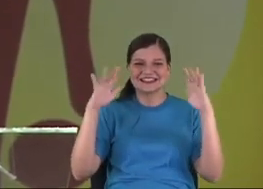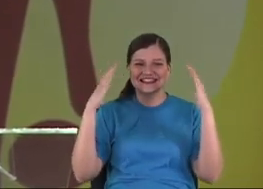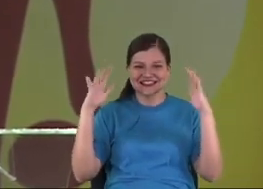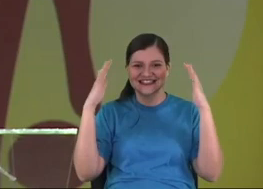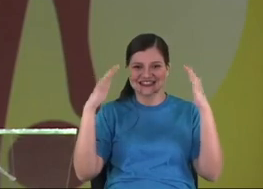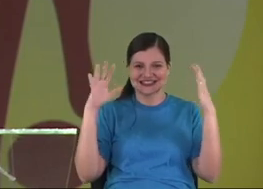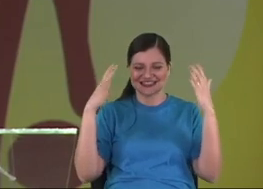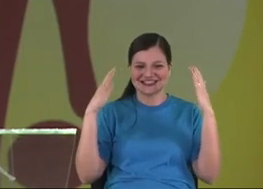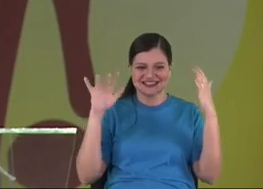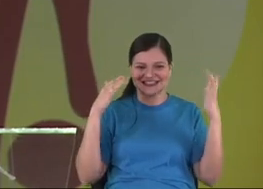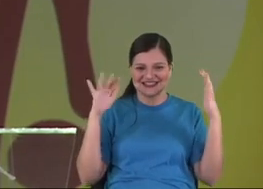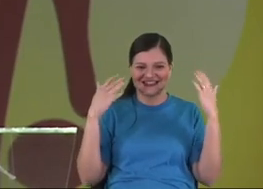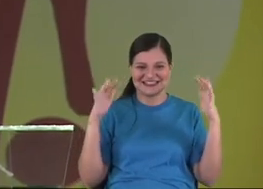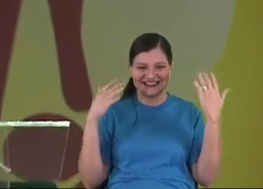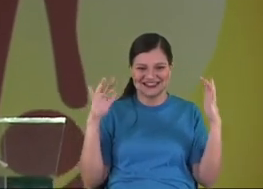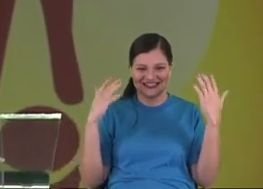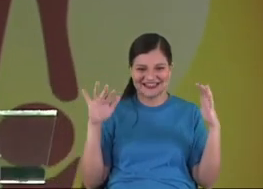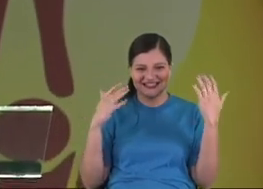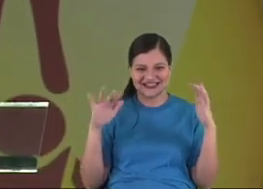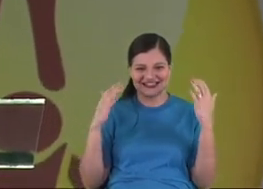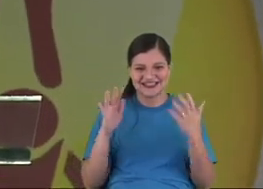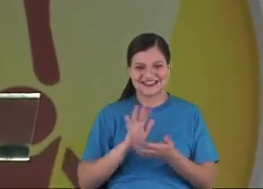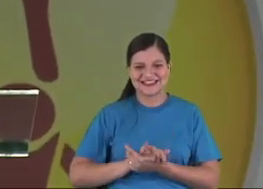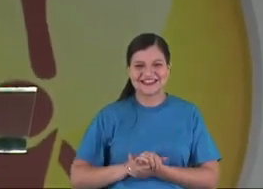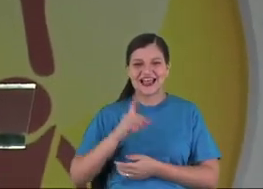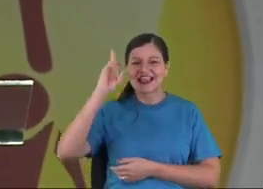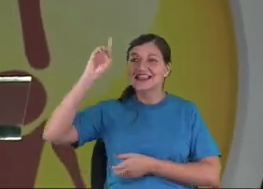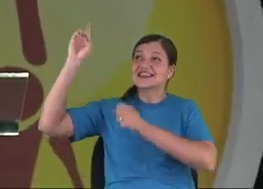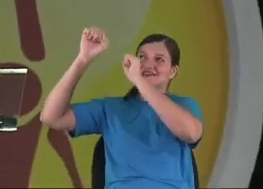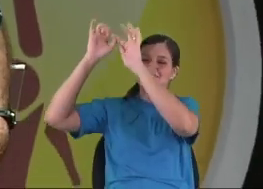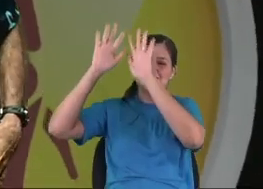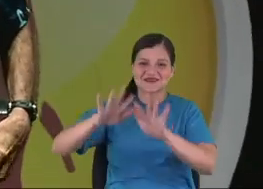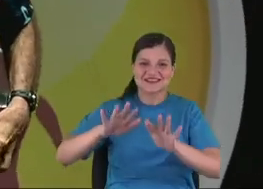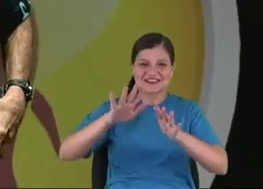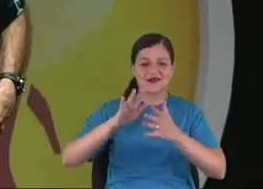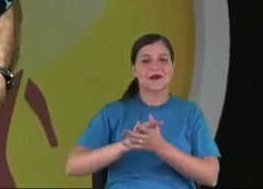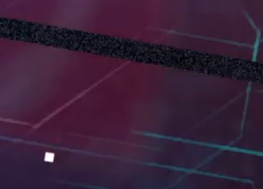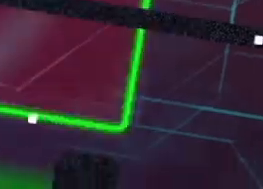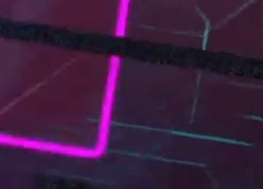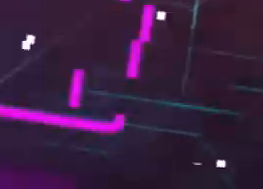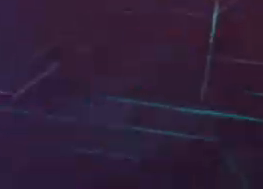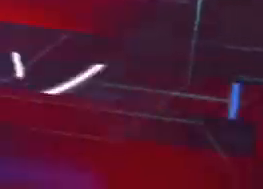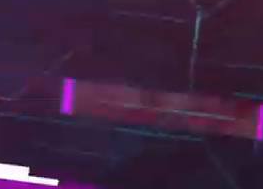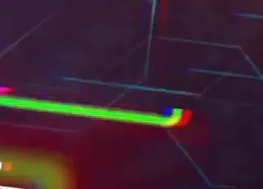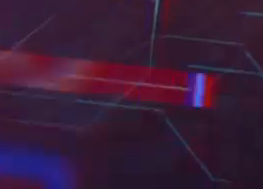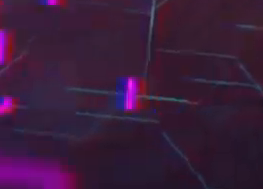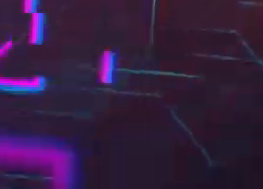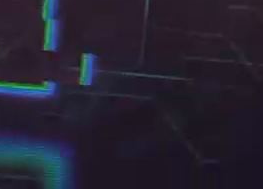Deus lhe abençoe. Boa semana.